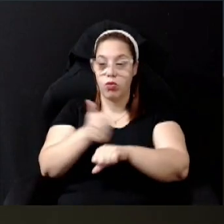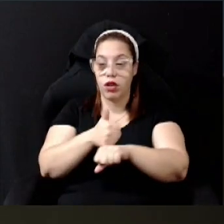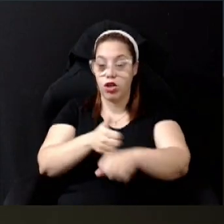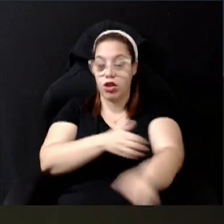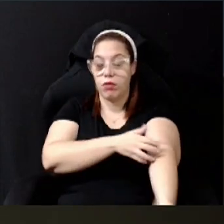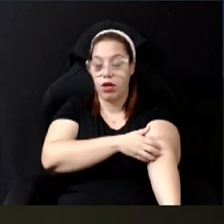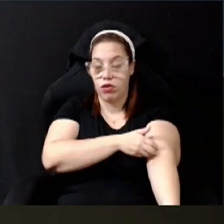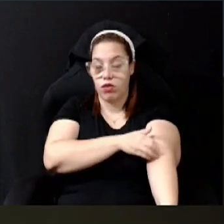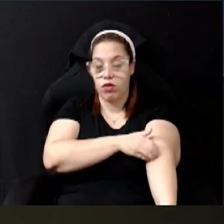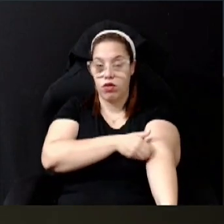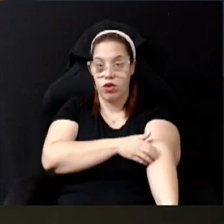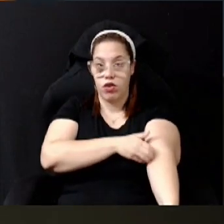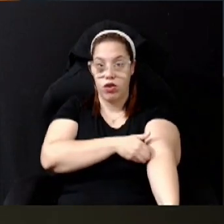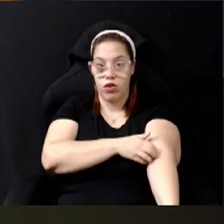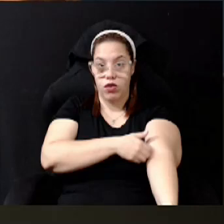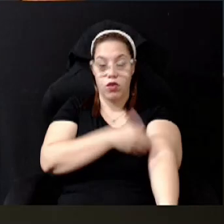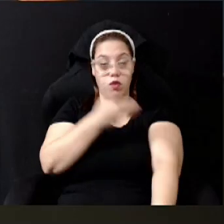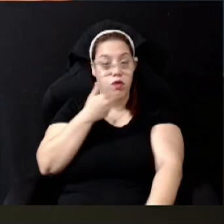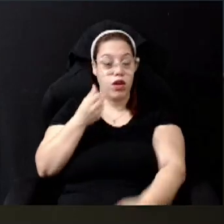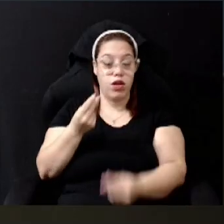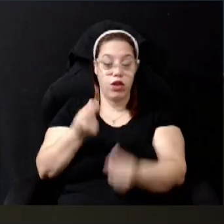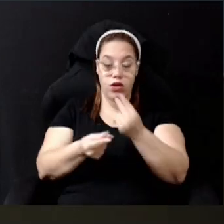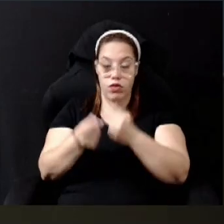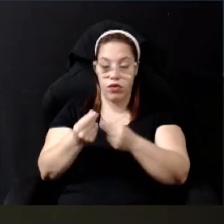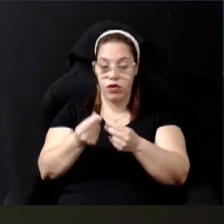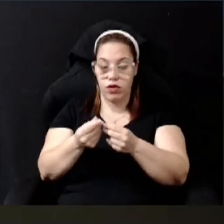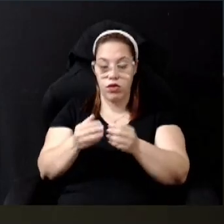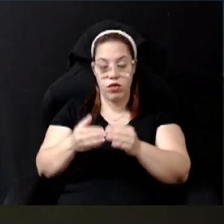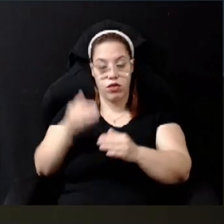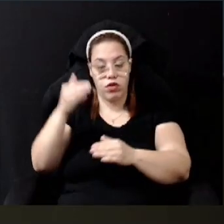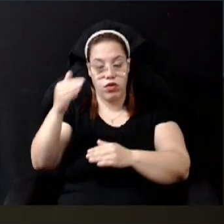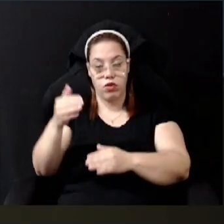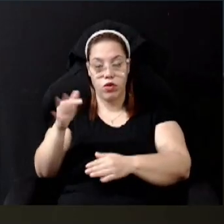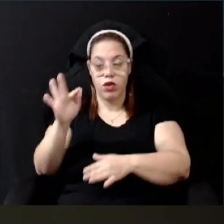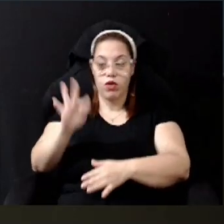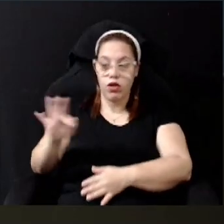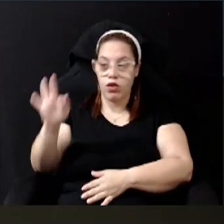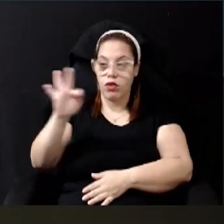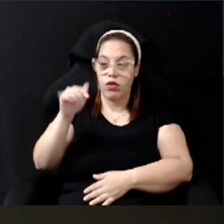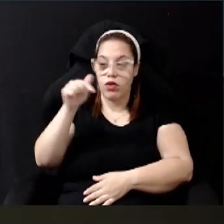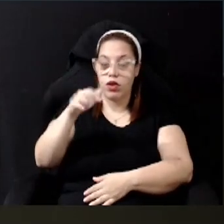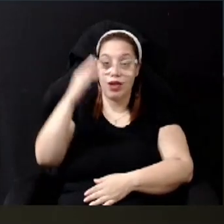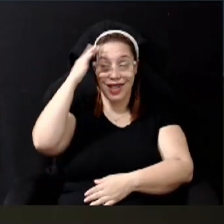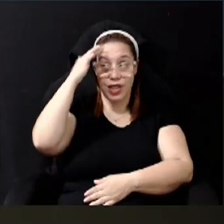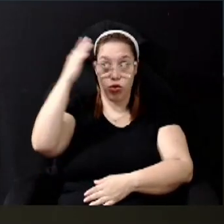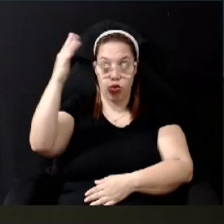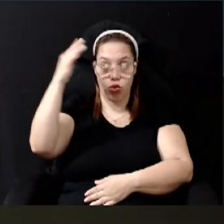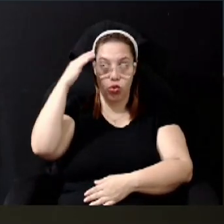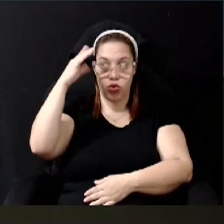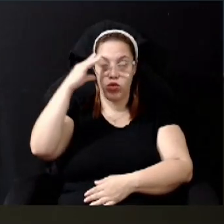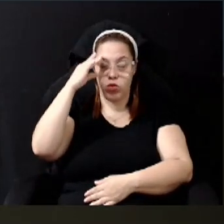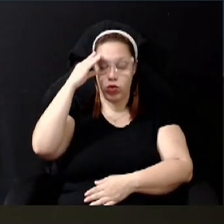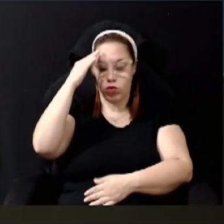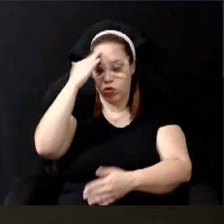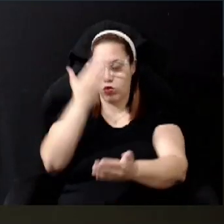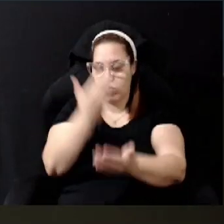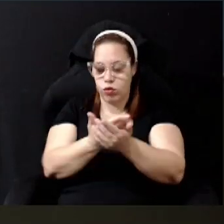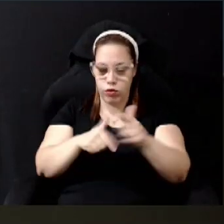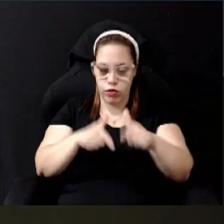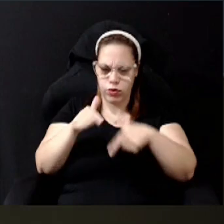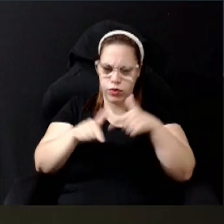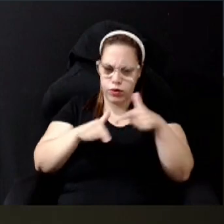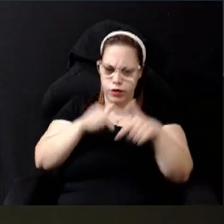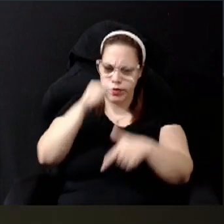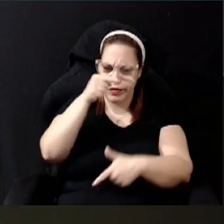conseguir uma melhor remuneração e daí partir para a formação. Esse era o sonho. Eu acredito que o trabalho da gente tinha que ser dessa